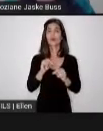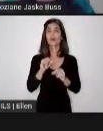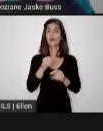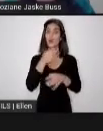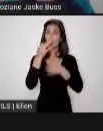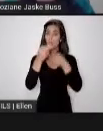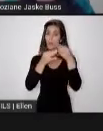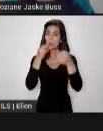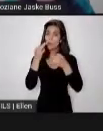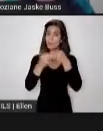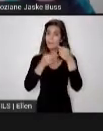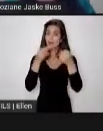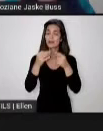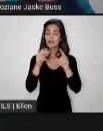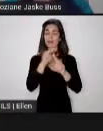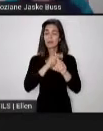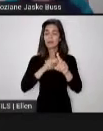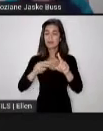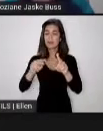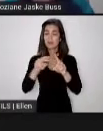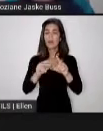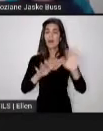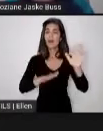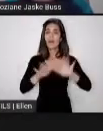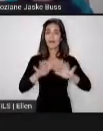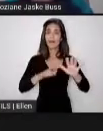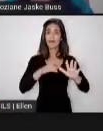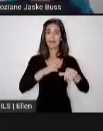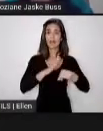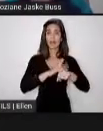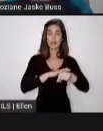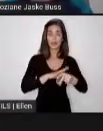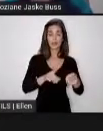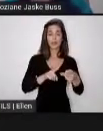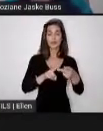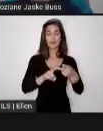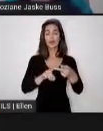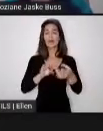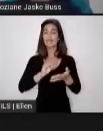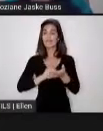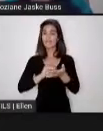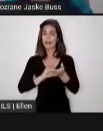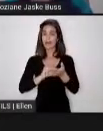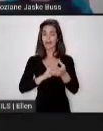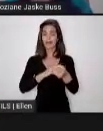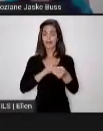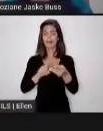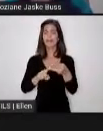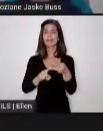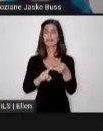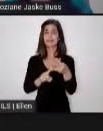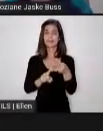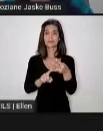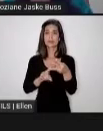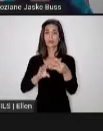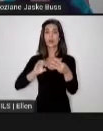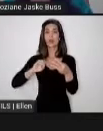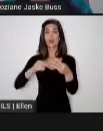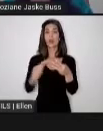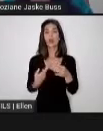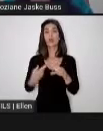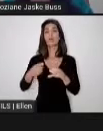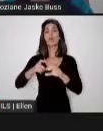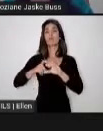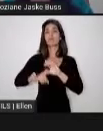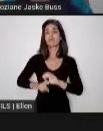muitas vezes, ela é vista como doença, ela é vista como falta, muitas vezes ela está ancorada, né,